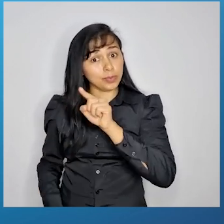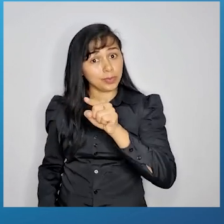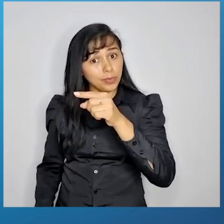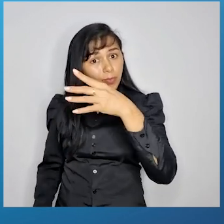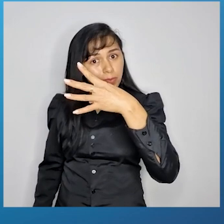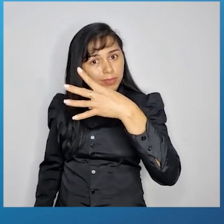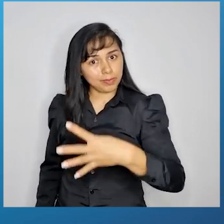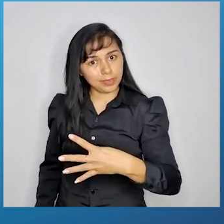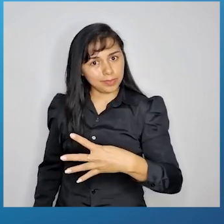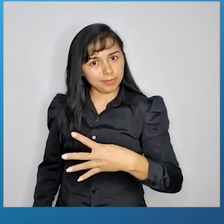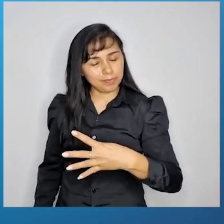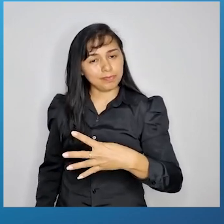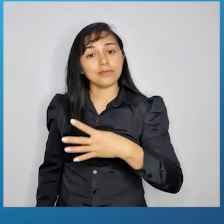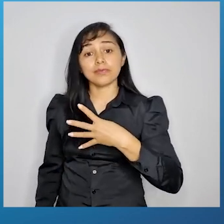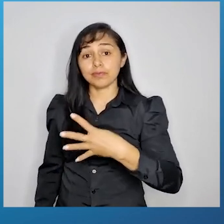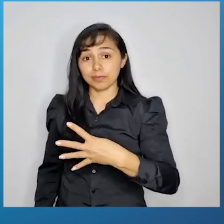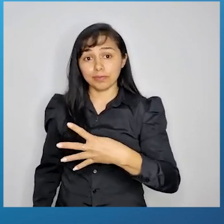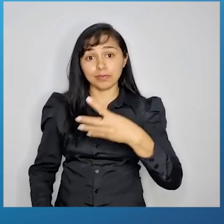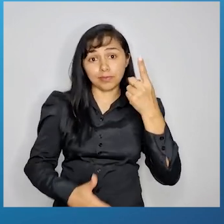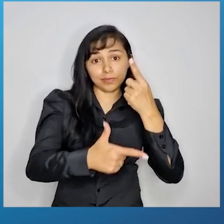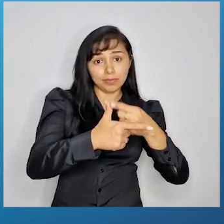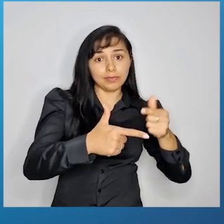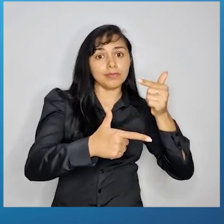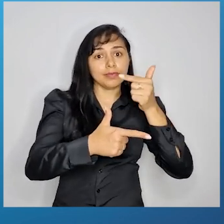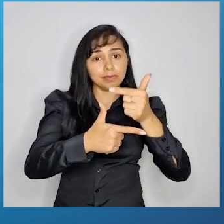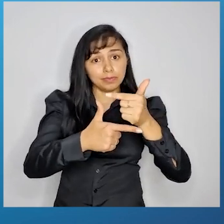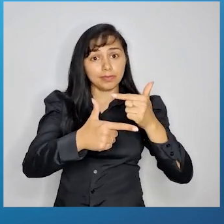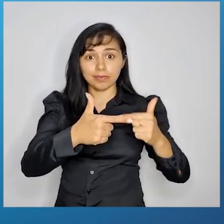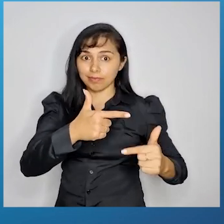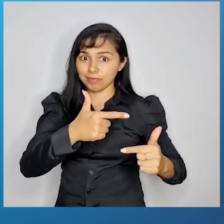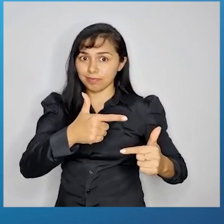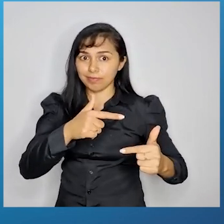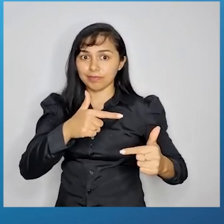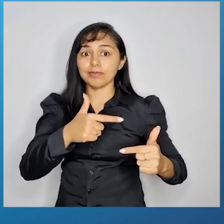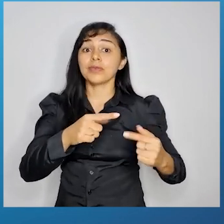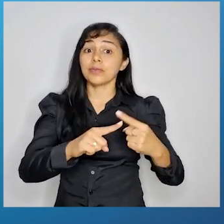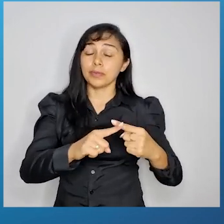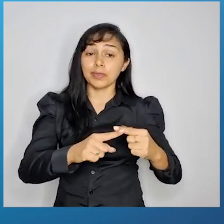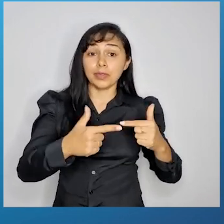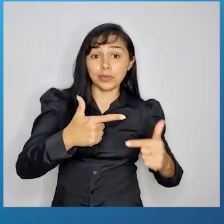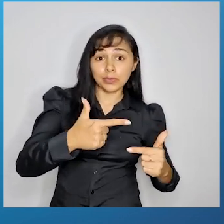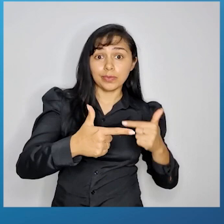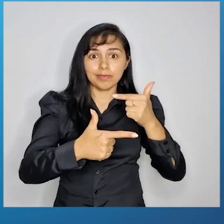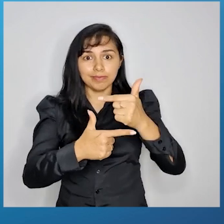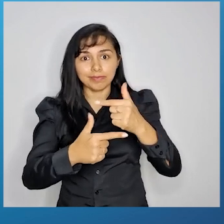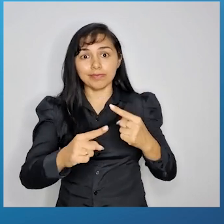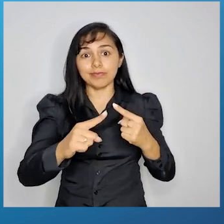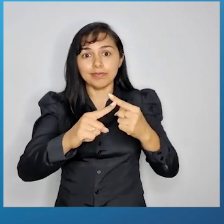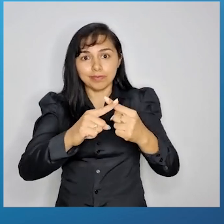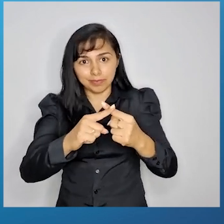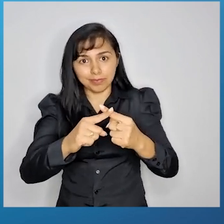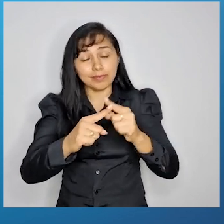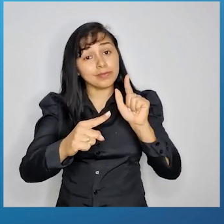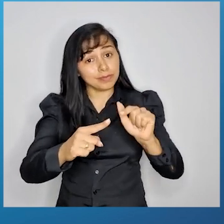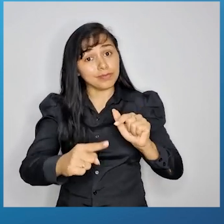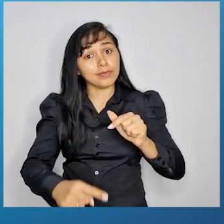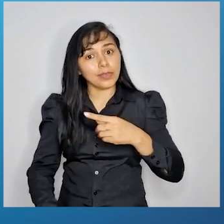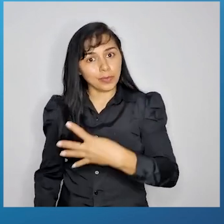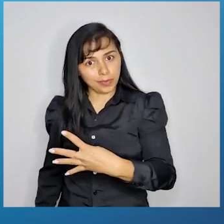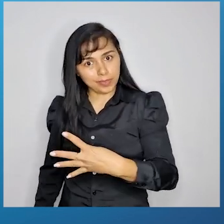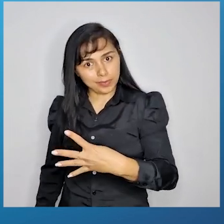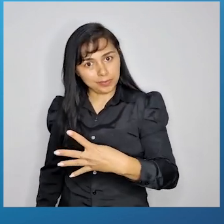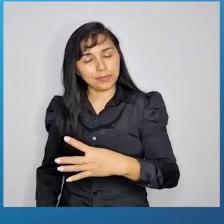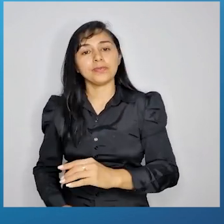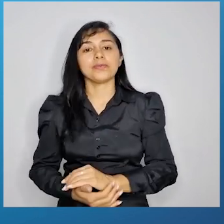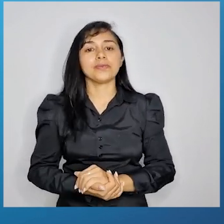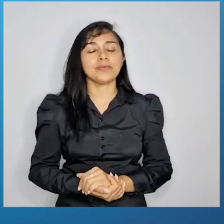é 4. 4 dividido para 2 é 2, porque 2 vezes 2 é 4.